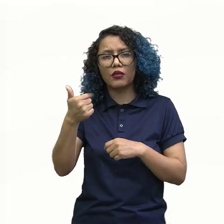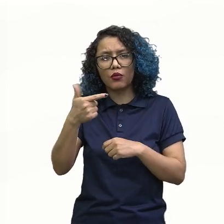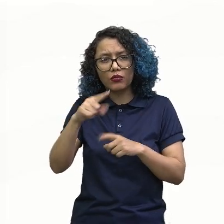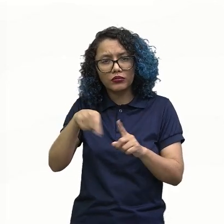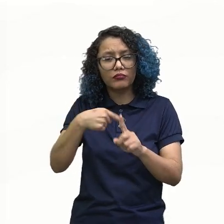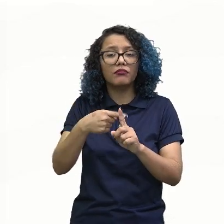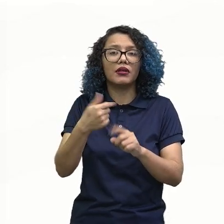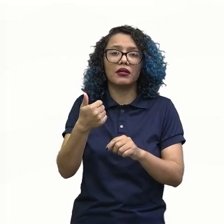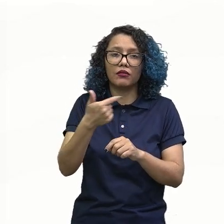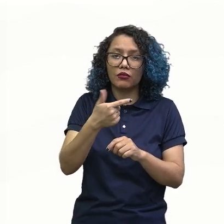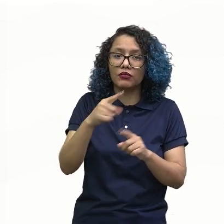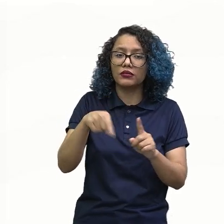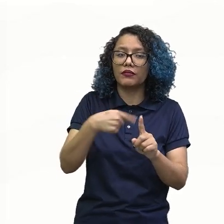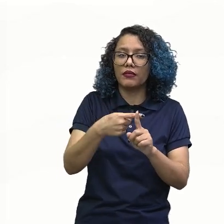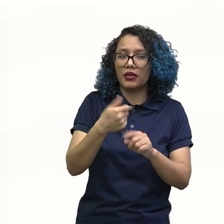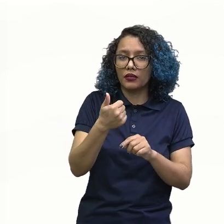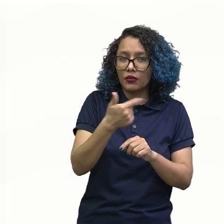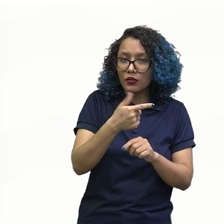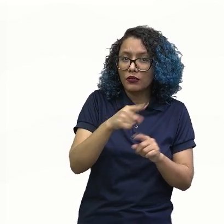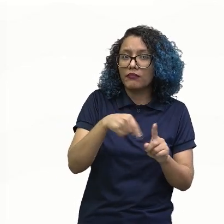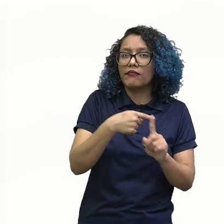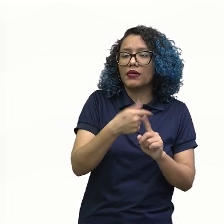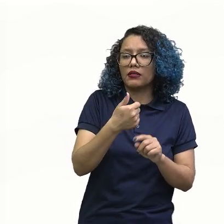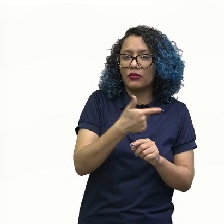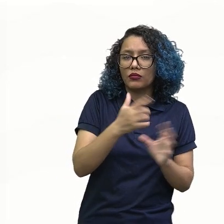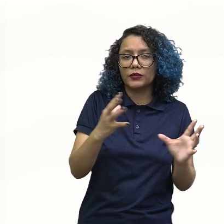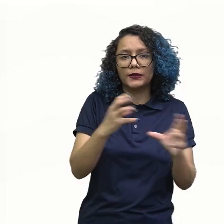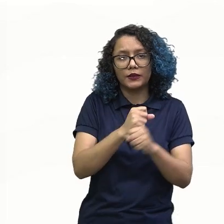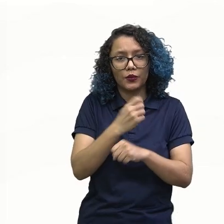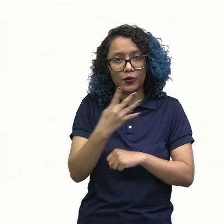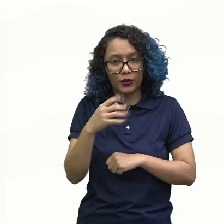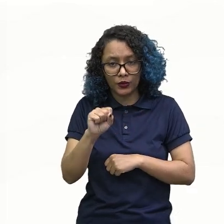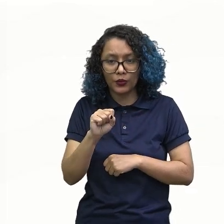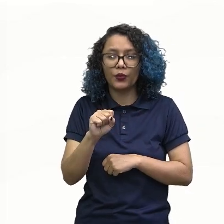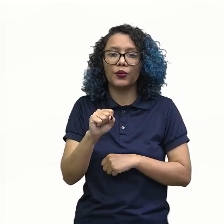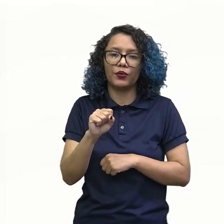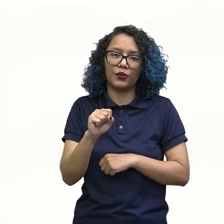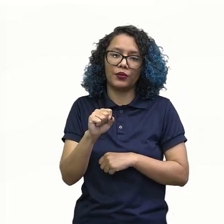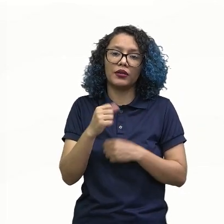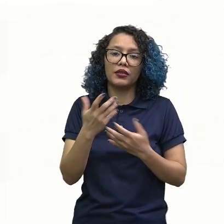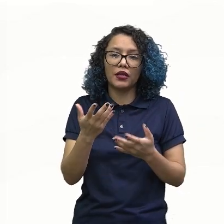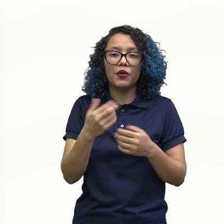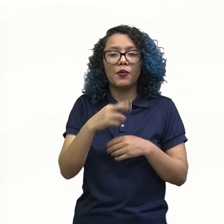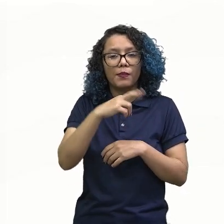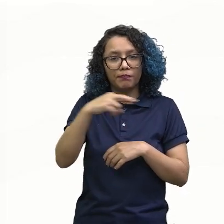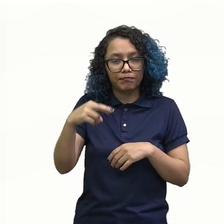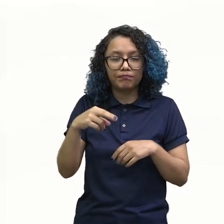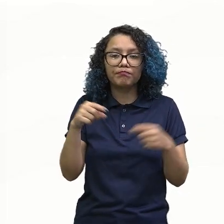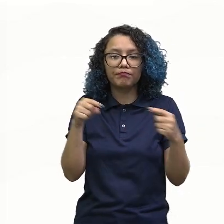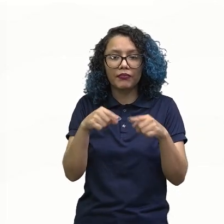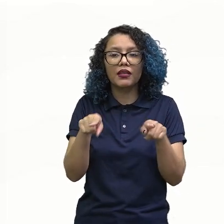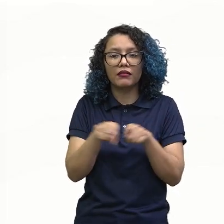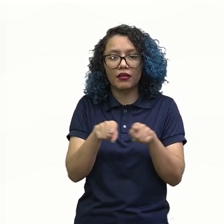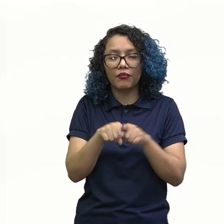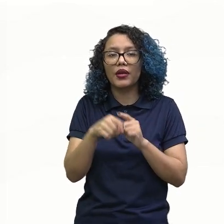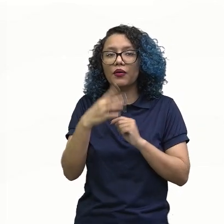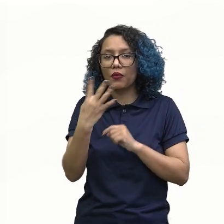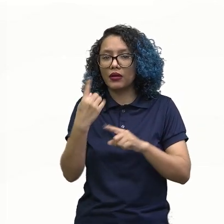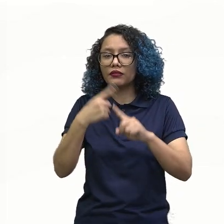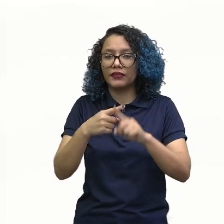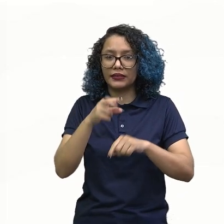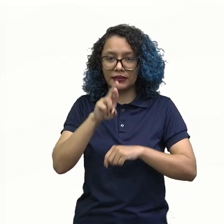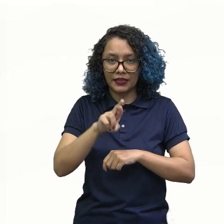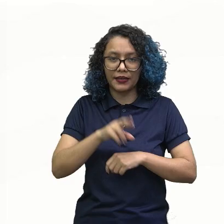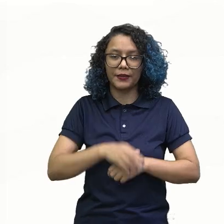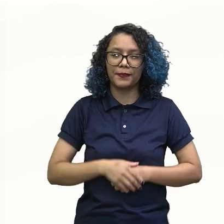12, mais 12, mais 12 dá 48. E aí a resistência equivalente também é 4 vezes R.